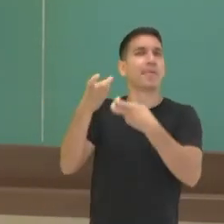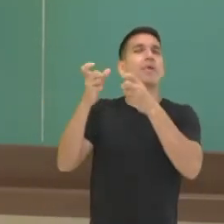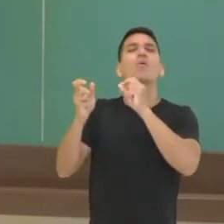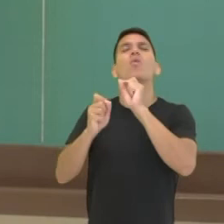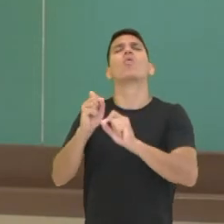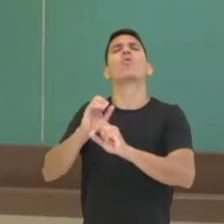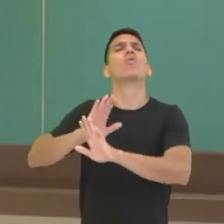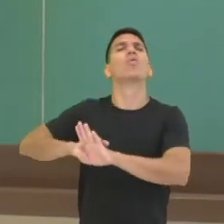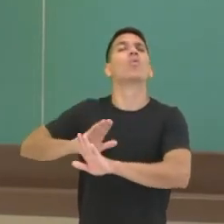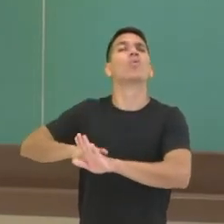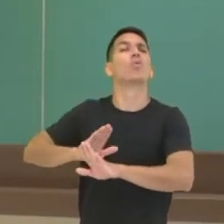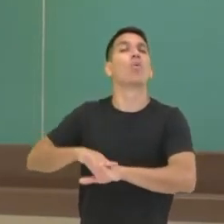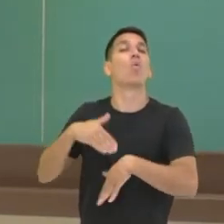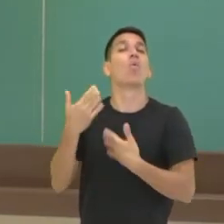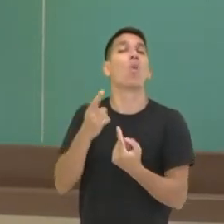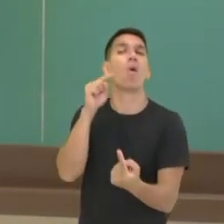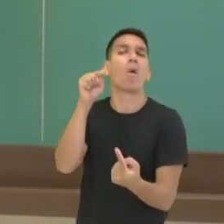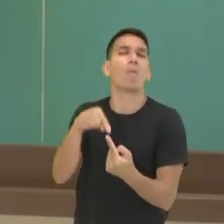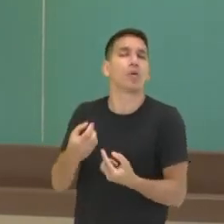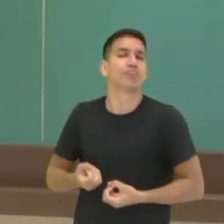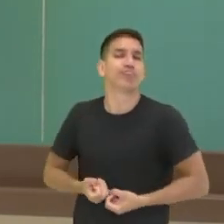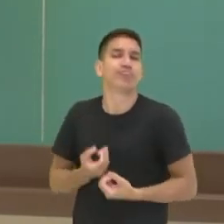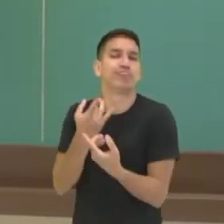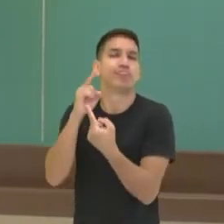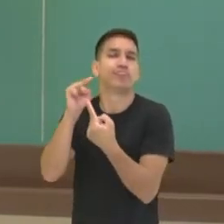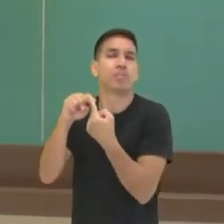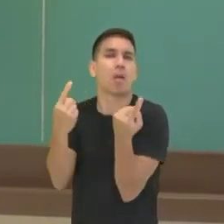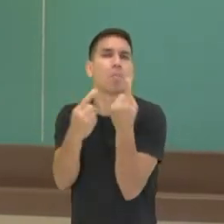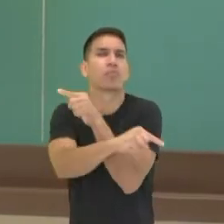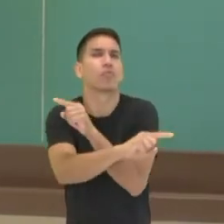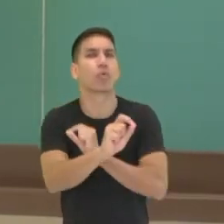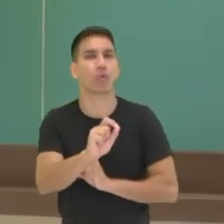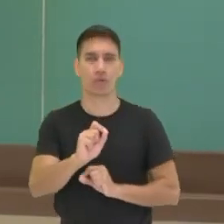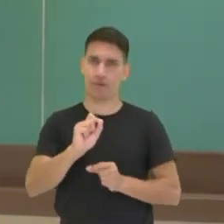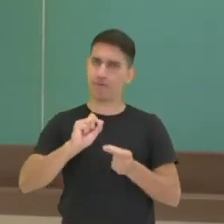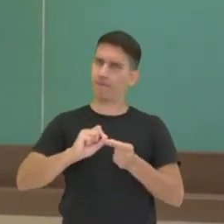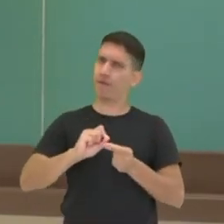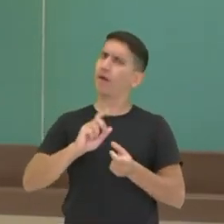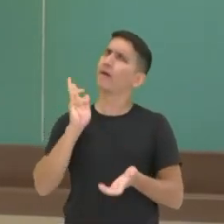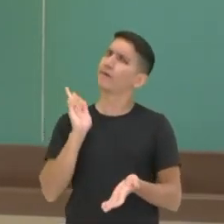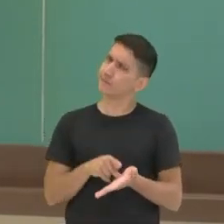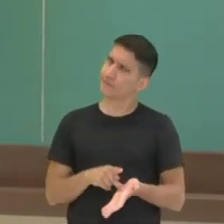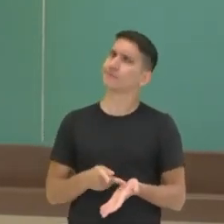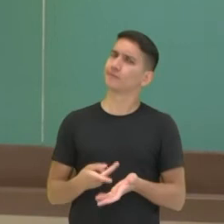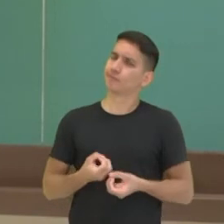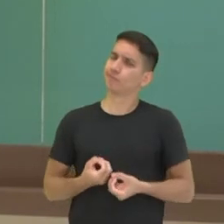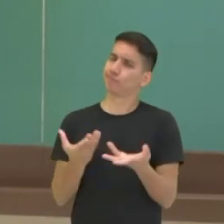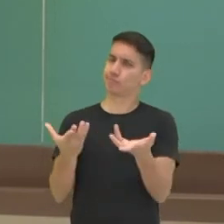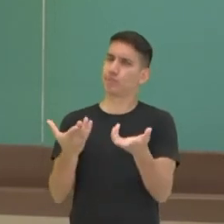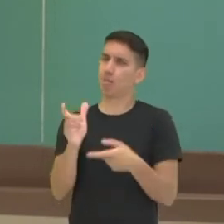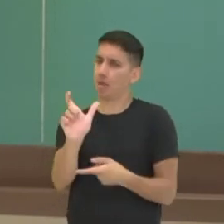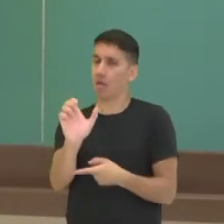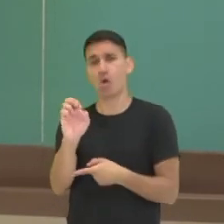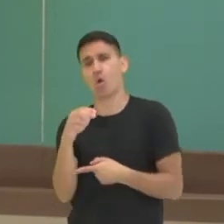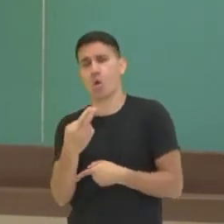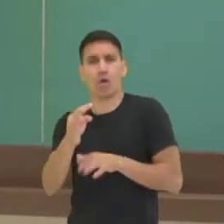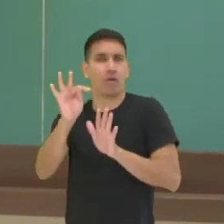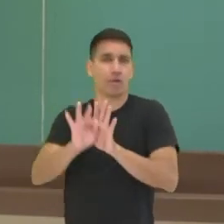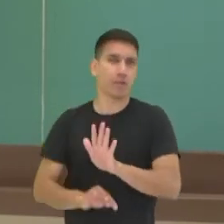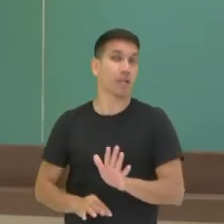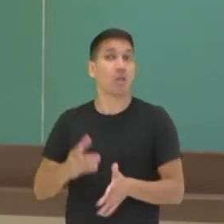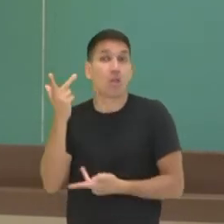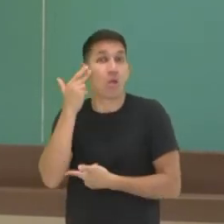a intencionalidade, né, de produzir um sentido diferente do que a palavra em si expressa. Geralmente a ironia consiste